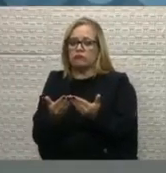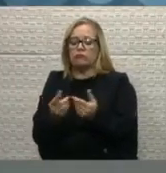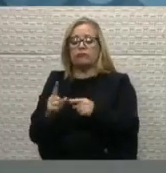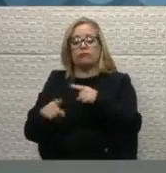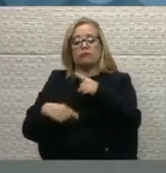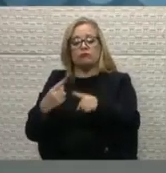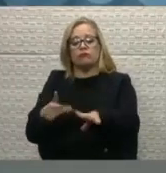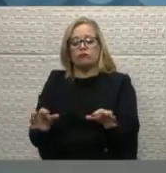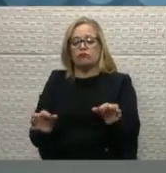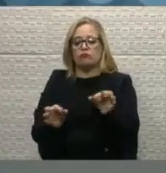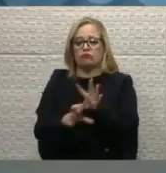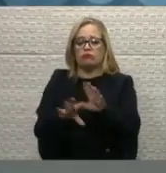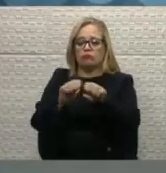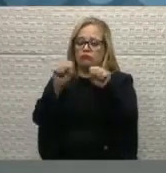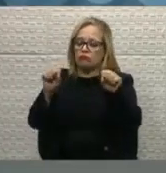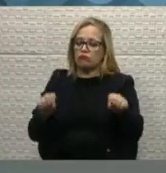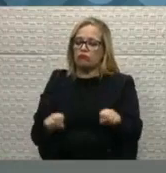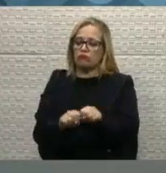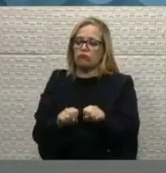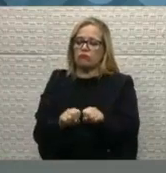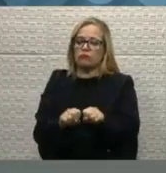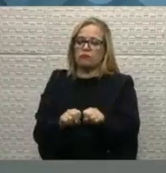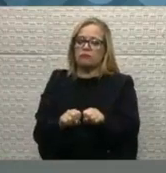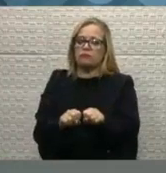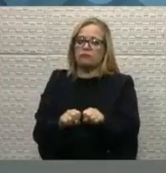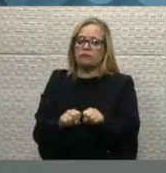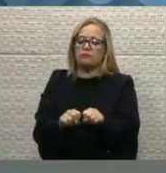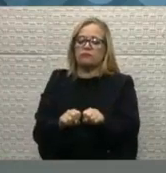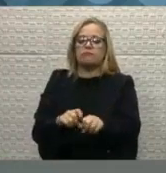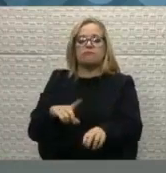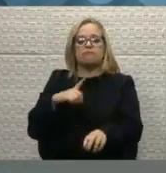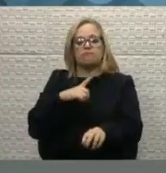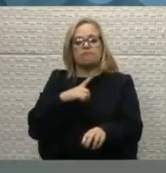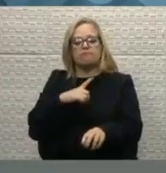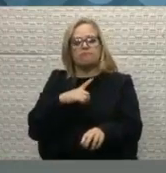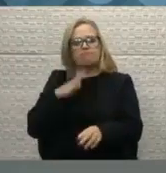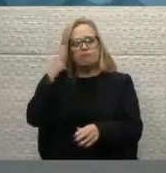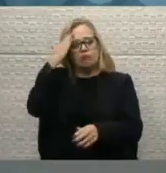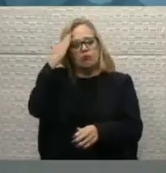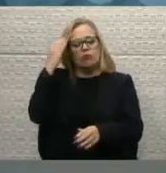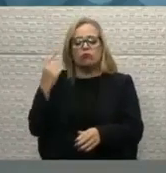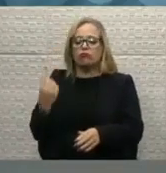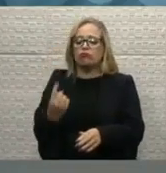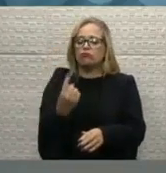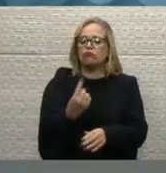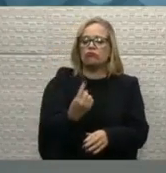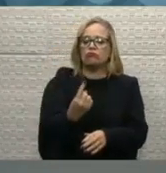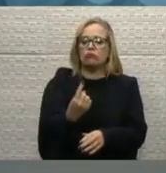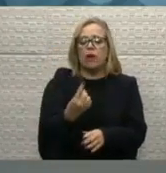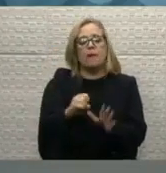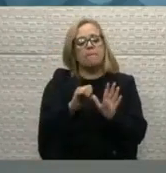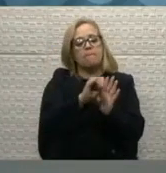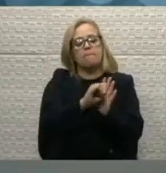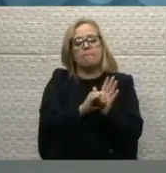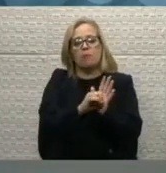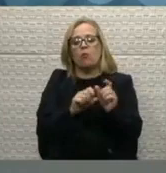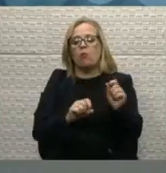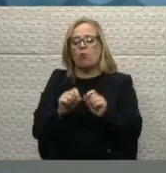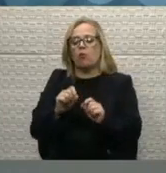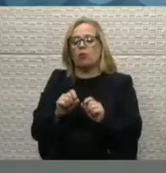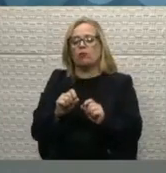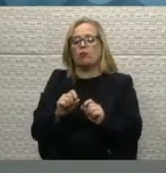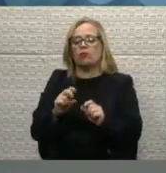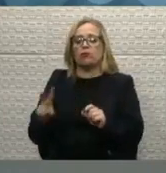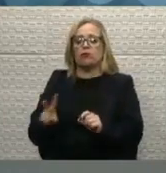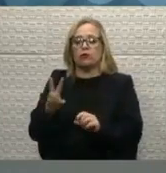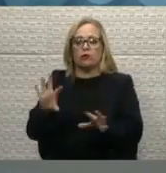depois eu resolvo o sistema considerando cada um dos autovalores e identifico quais são os